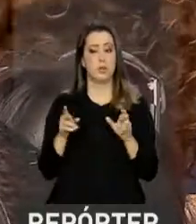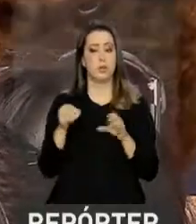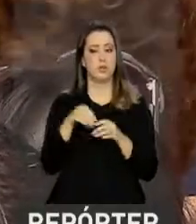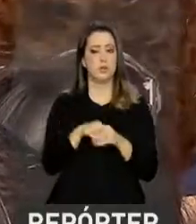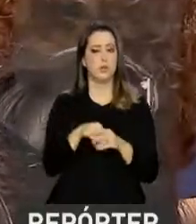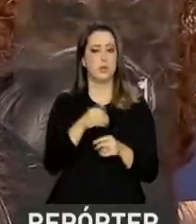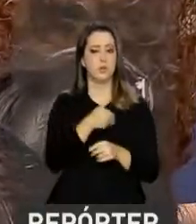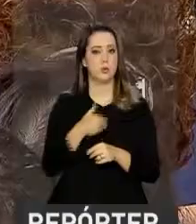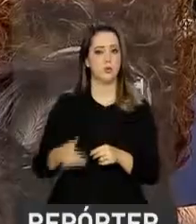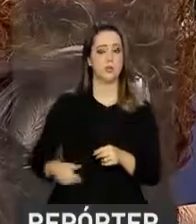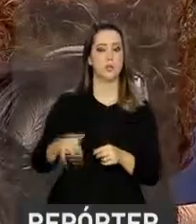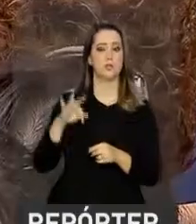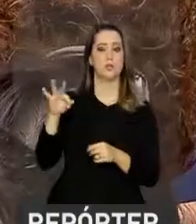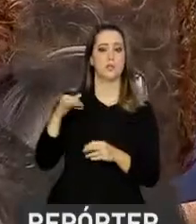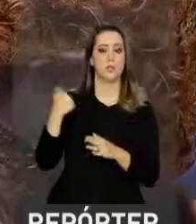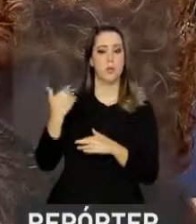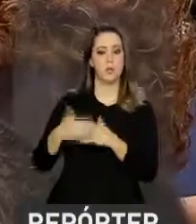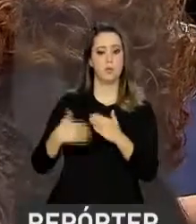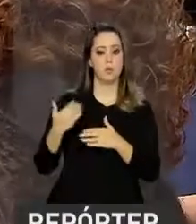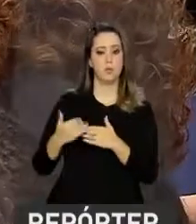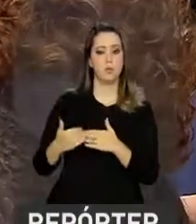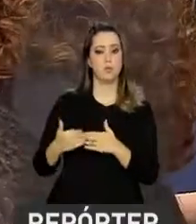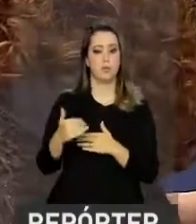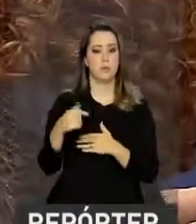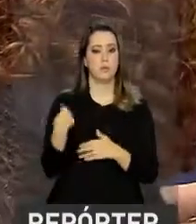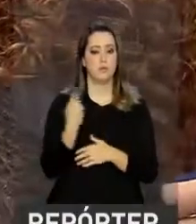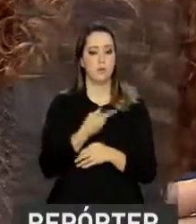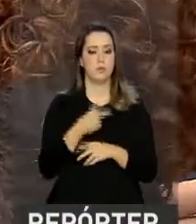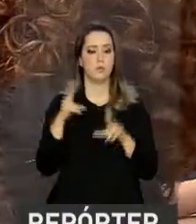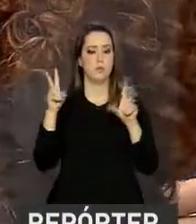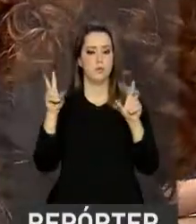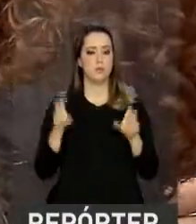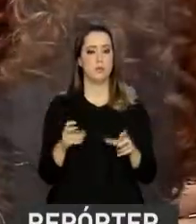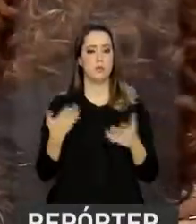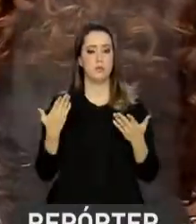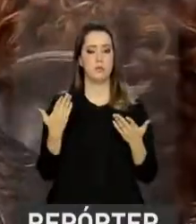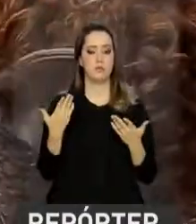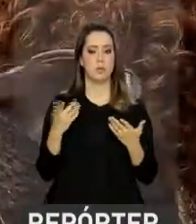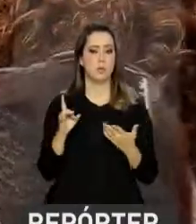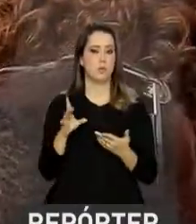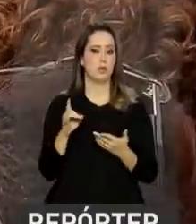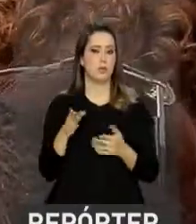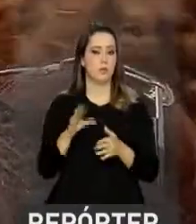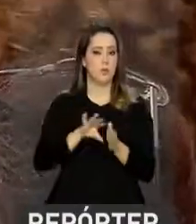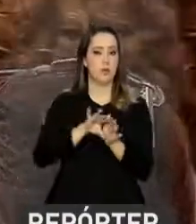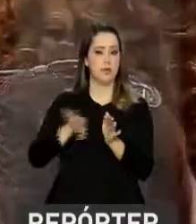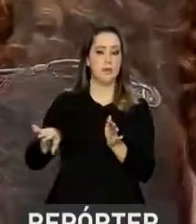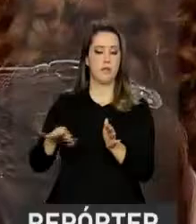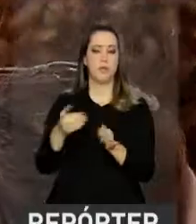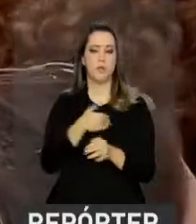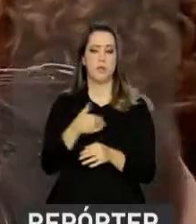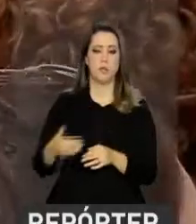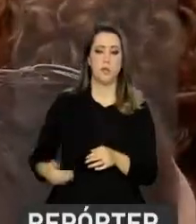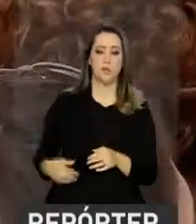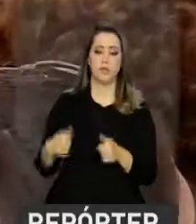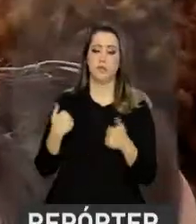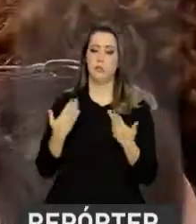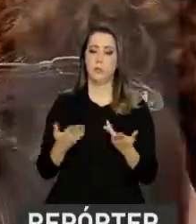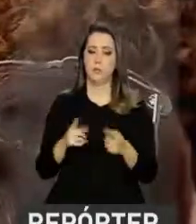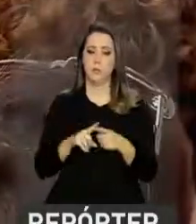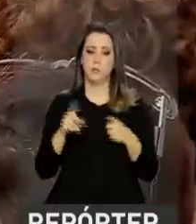de forma mais permanente porque de forma nós estamos tratando disso não é uma situação que está fora do governo todavia o presidente